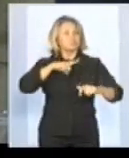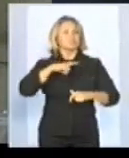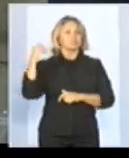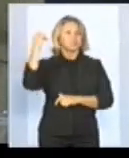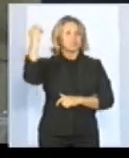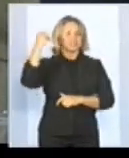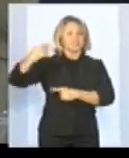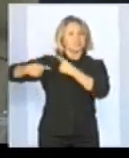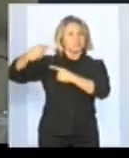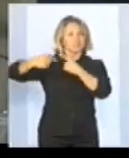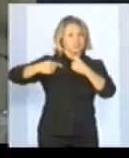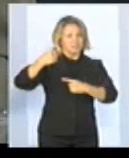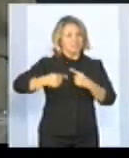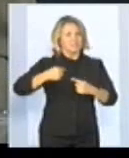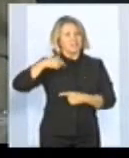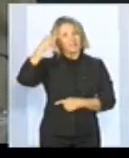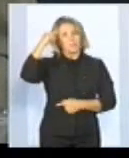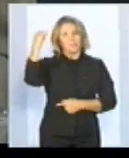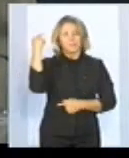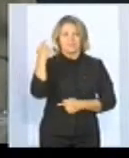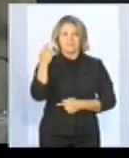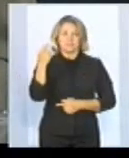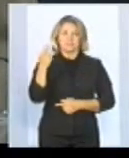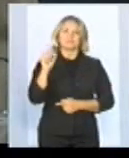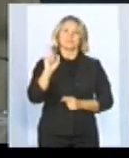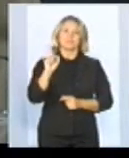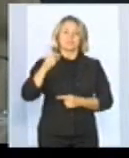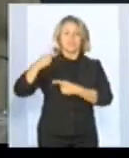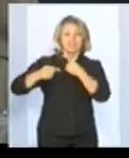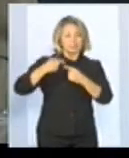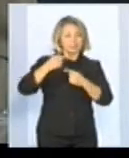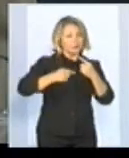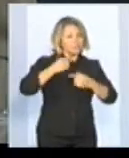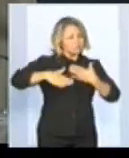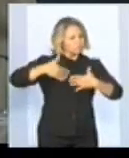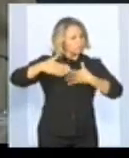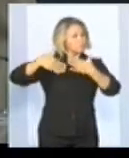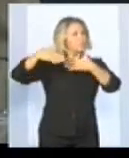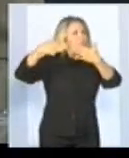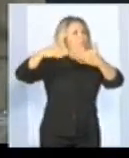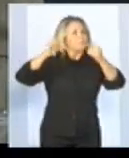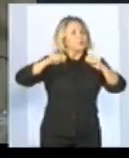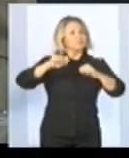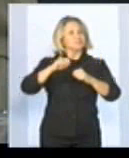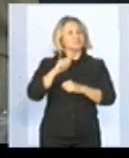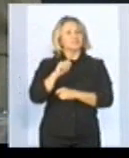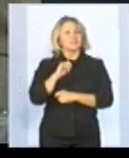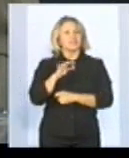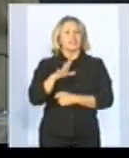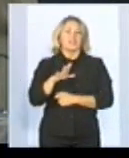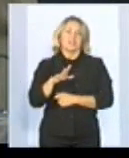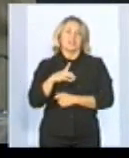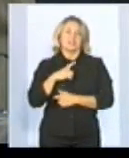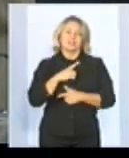na concorrência. E eu imagino que, porque a concorrência é algo diferido no tempo, vai se demorar